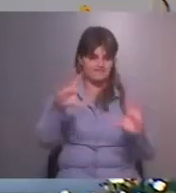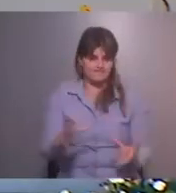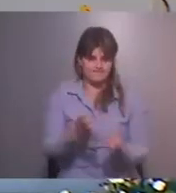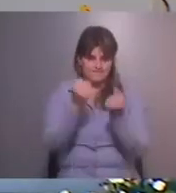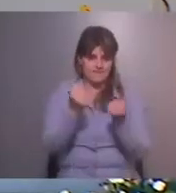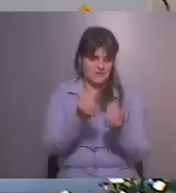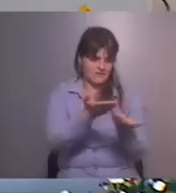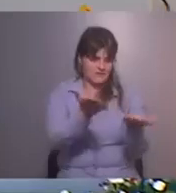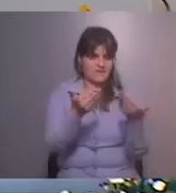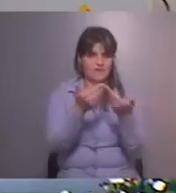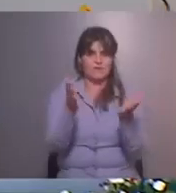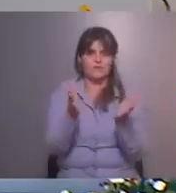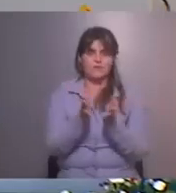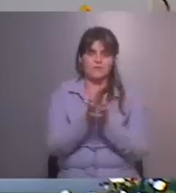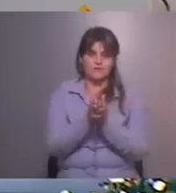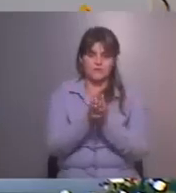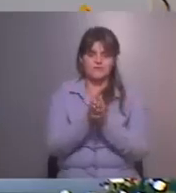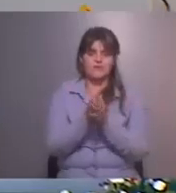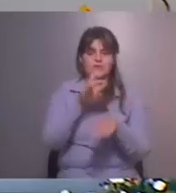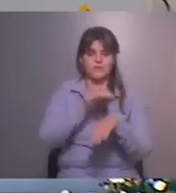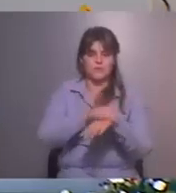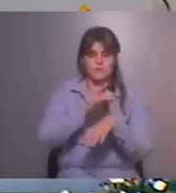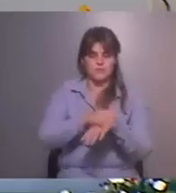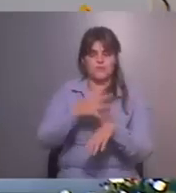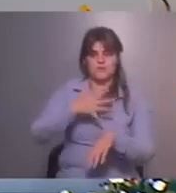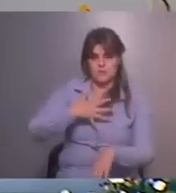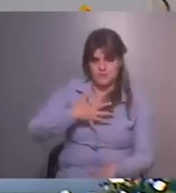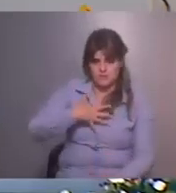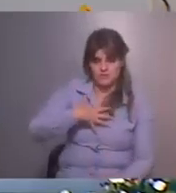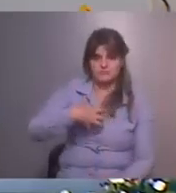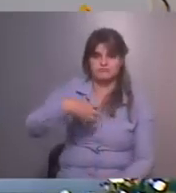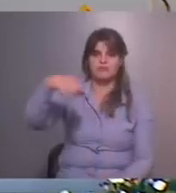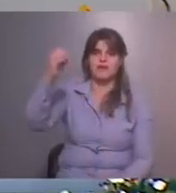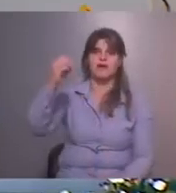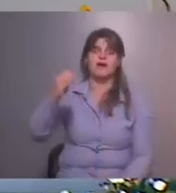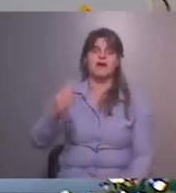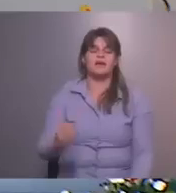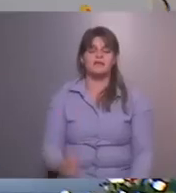por todos, para a remissão dos